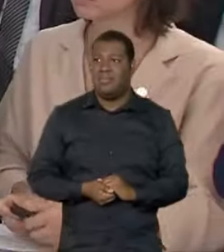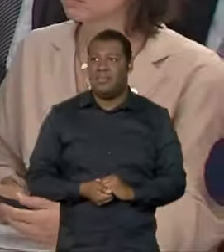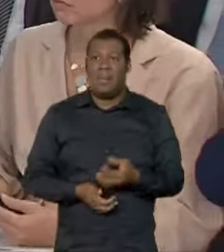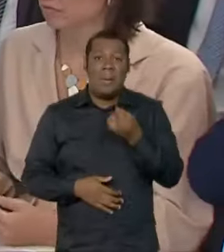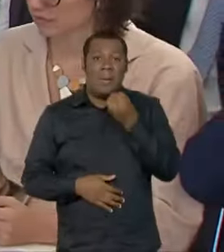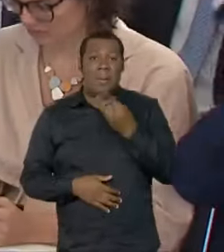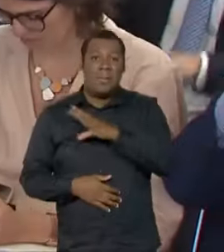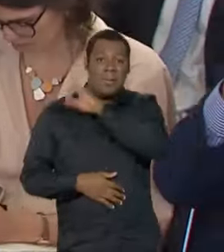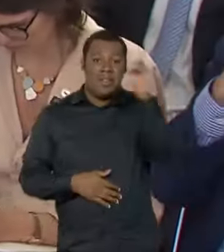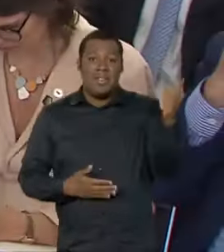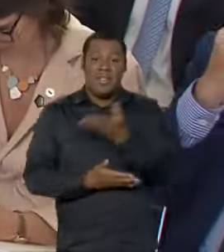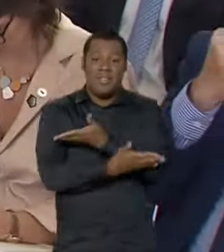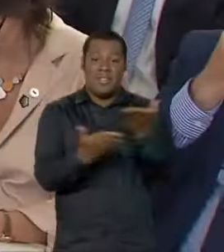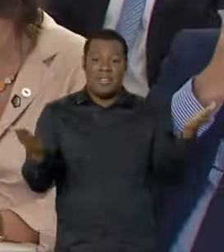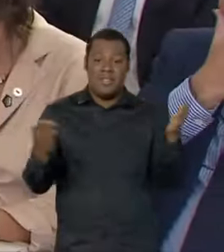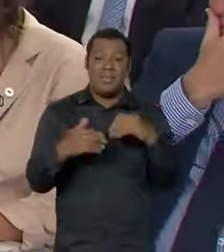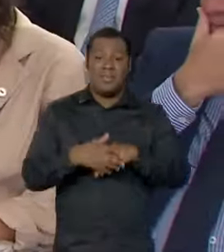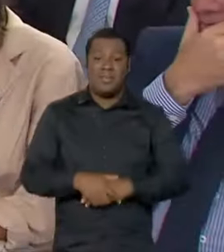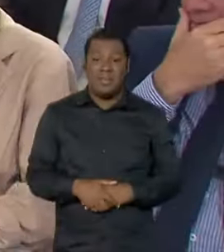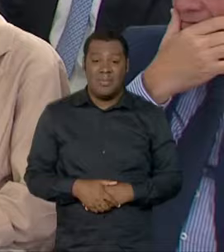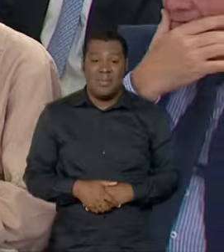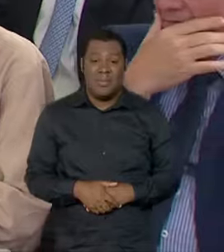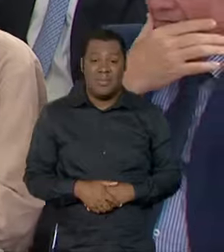Bom dia a todos e todas.